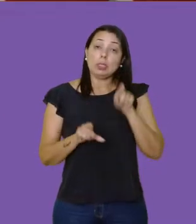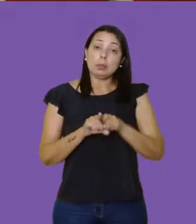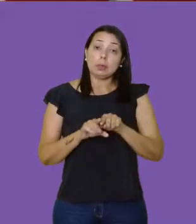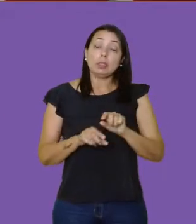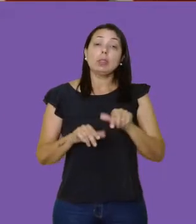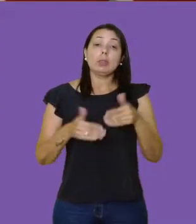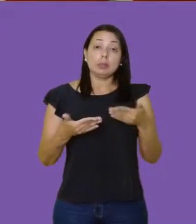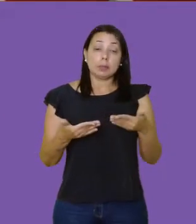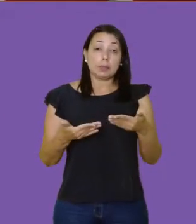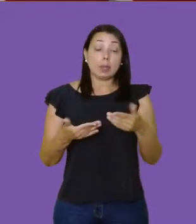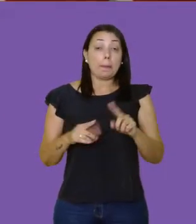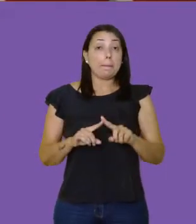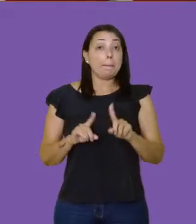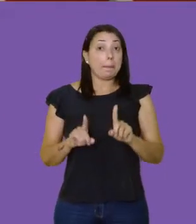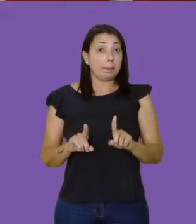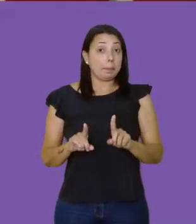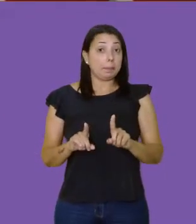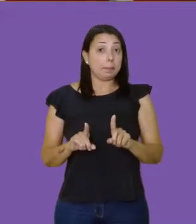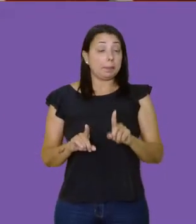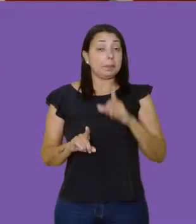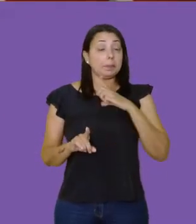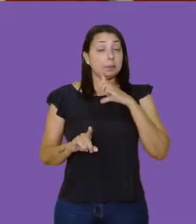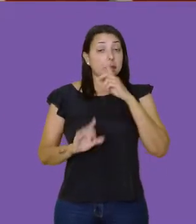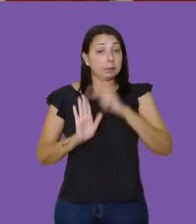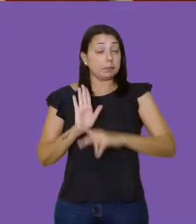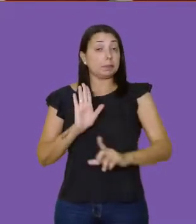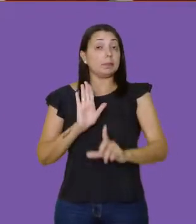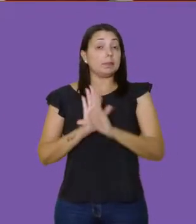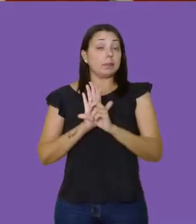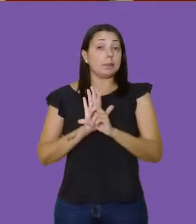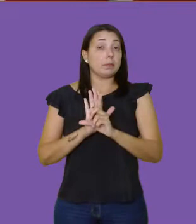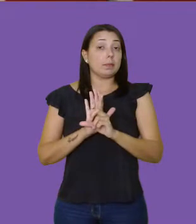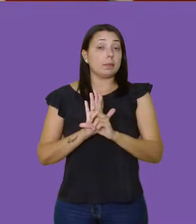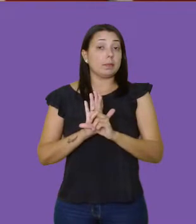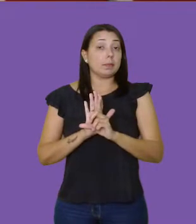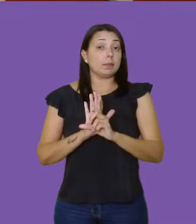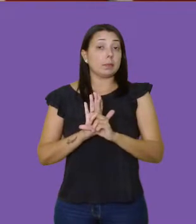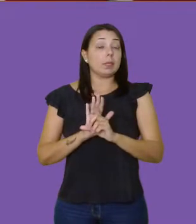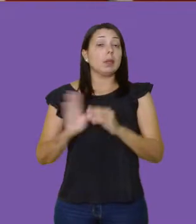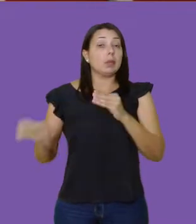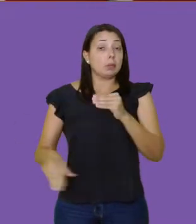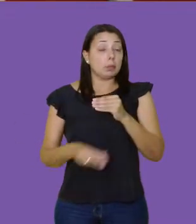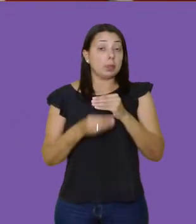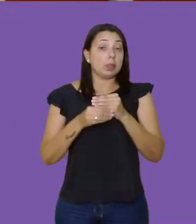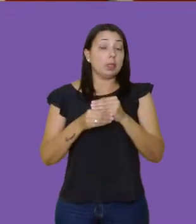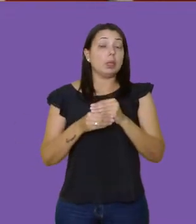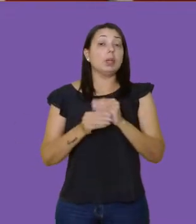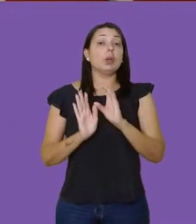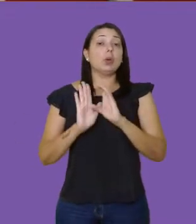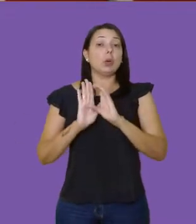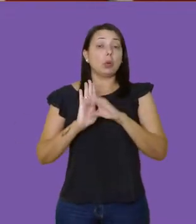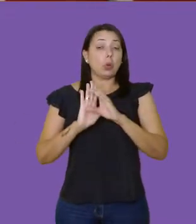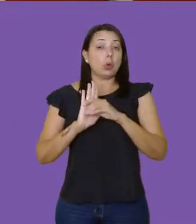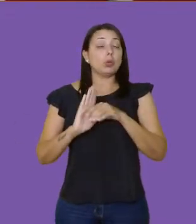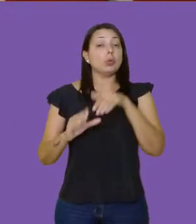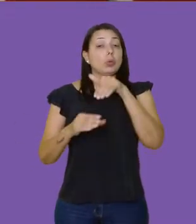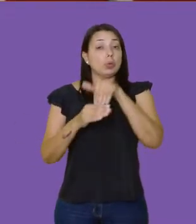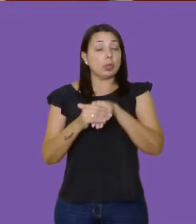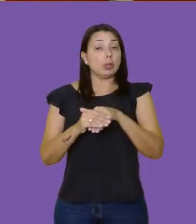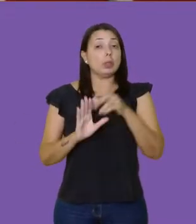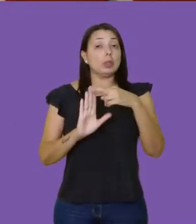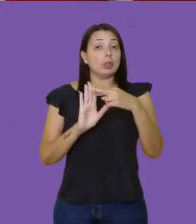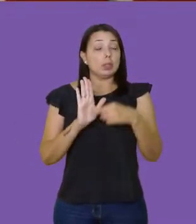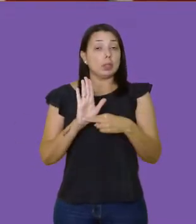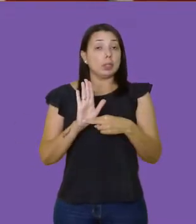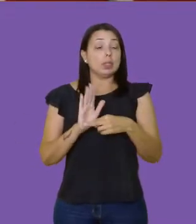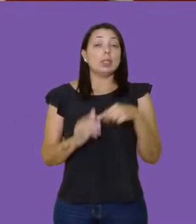2. Mas tem um projeto de lei, que é o projeto de lei complementar do novo Código Eleitoral, de relatoria da